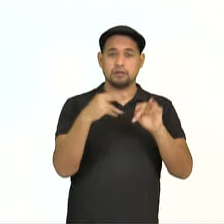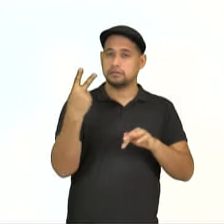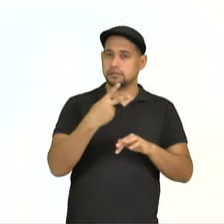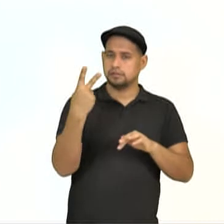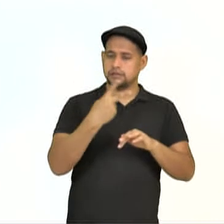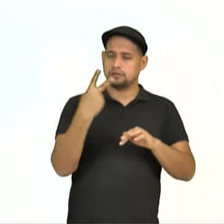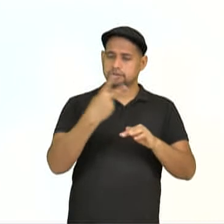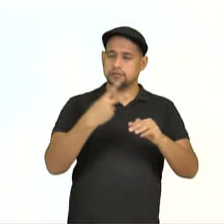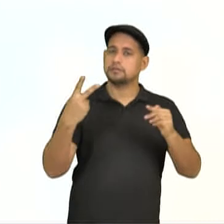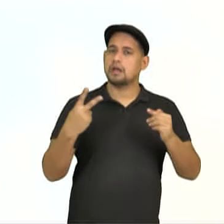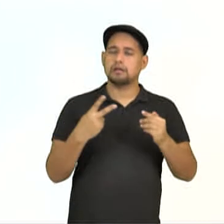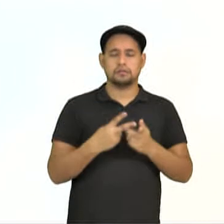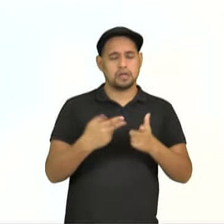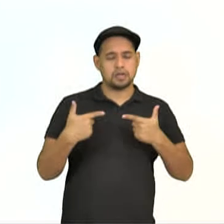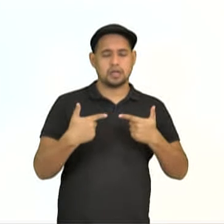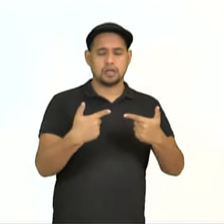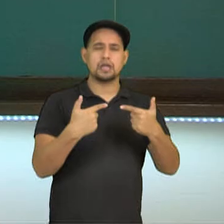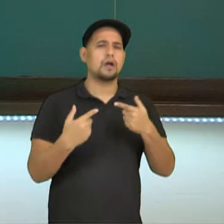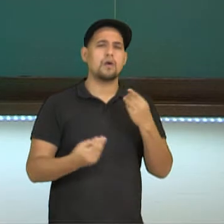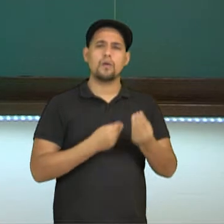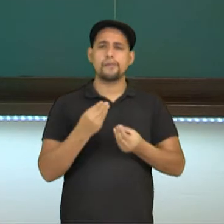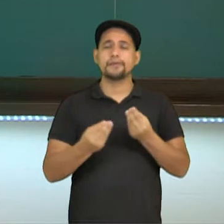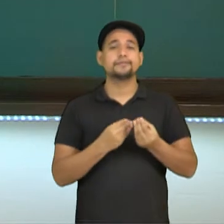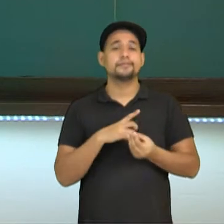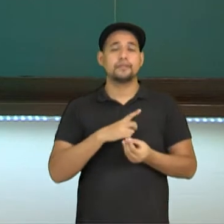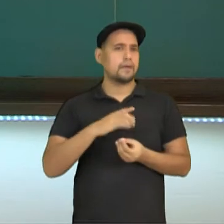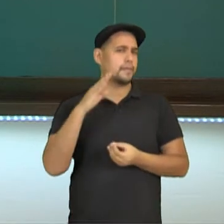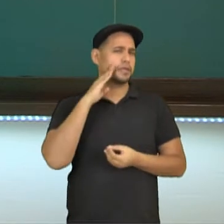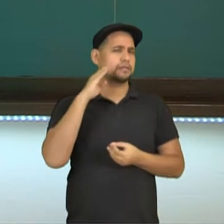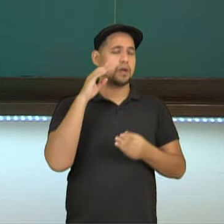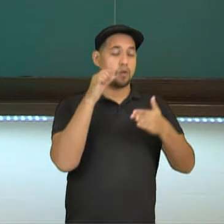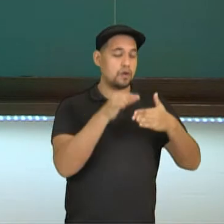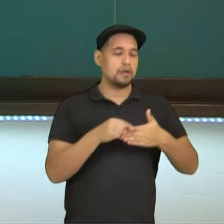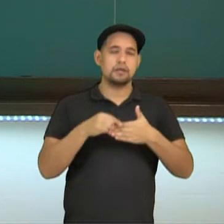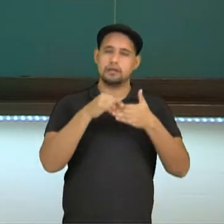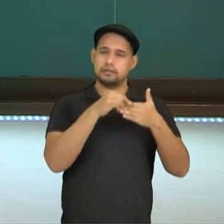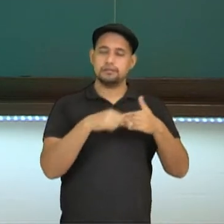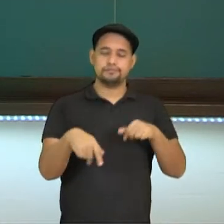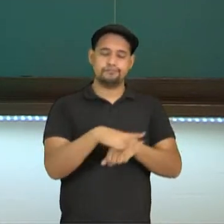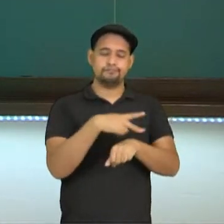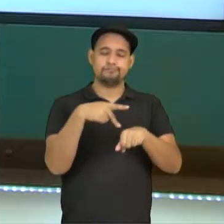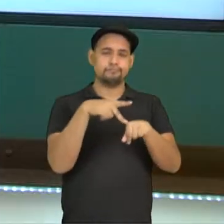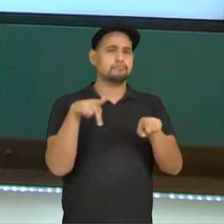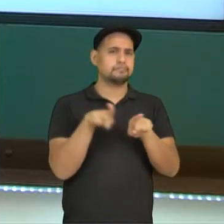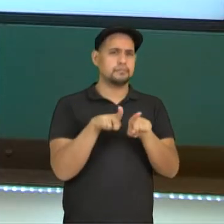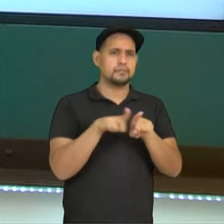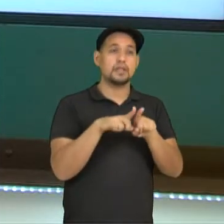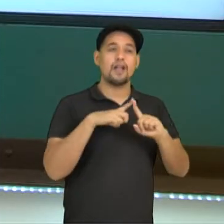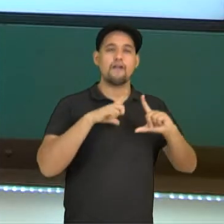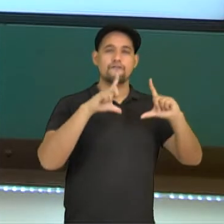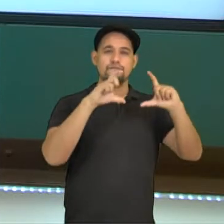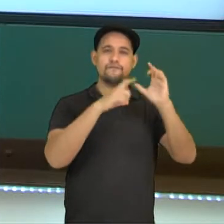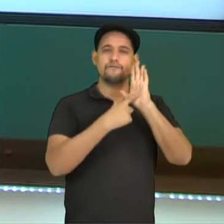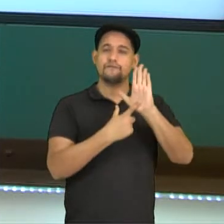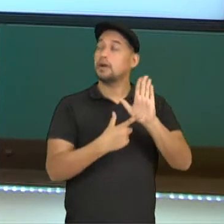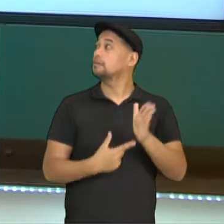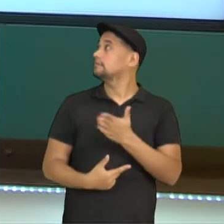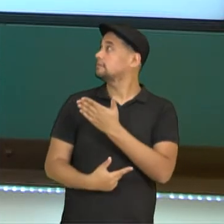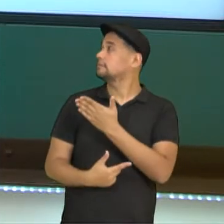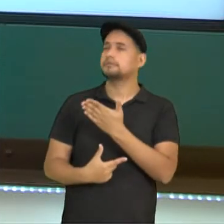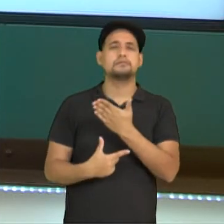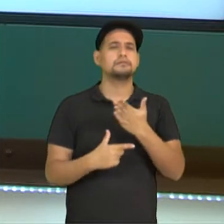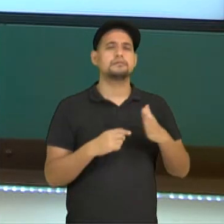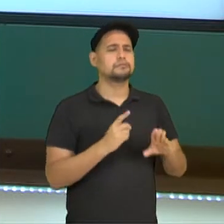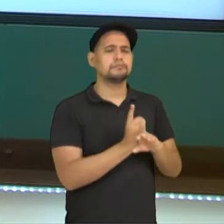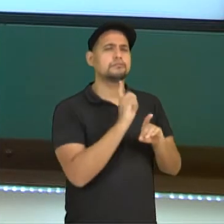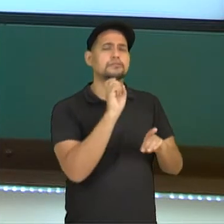Guerra Mundial, onde participaram os principais líderes dos países aliados. Aliás, a foto mostra aqui para você o